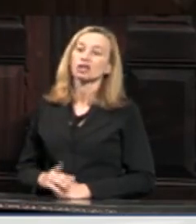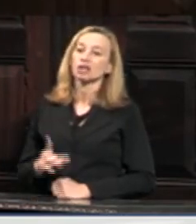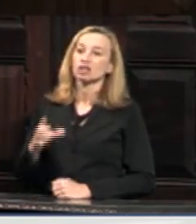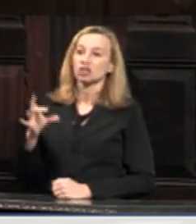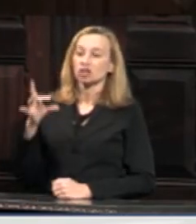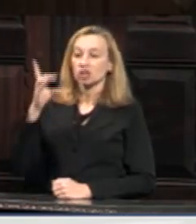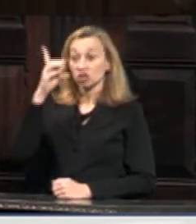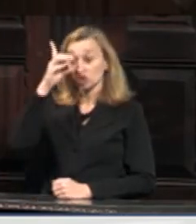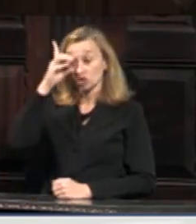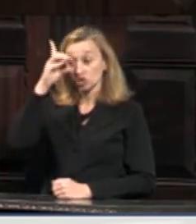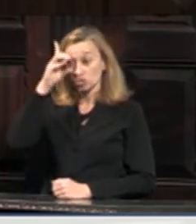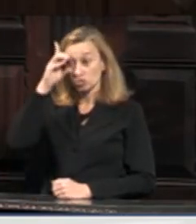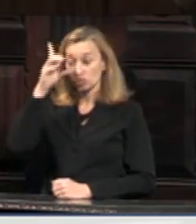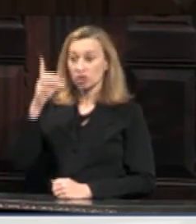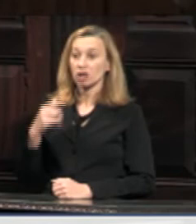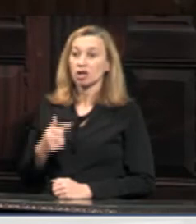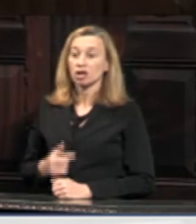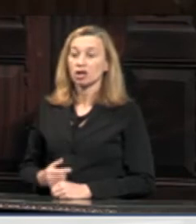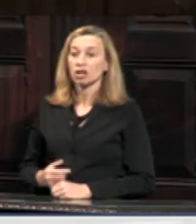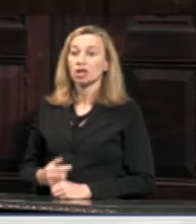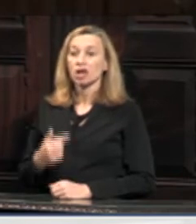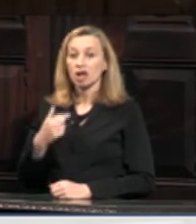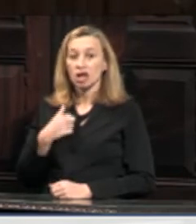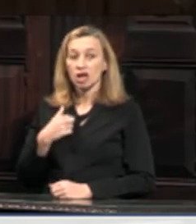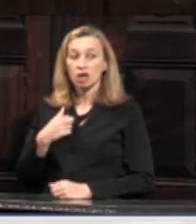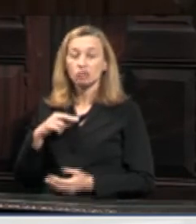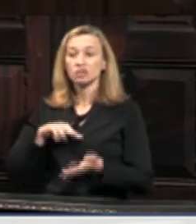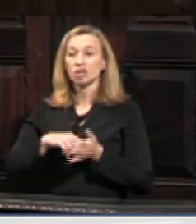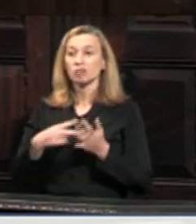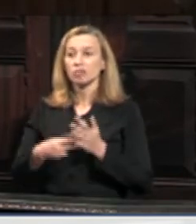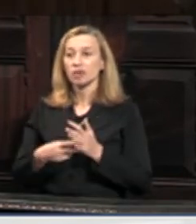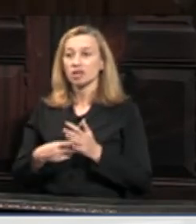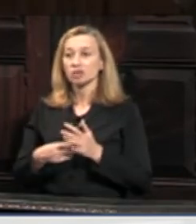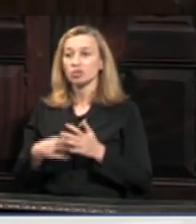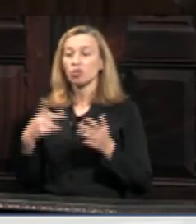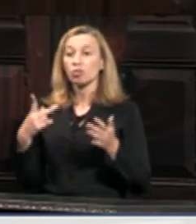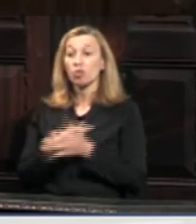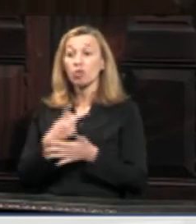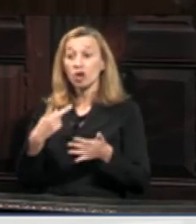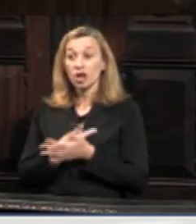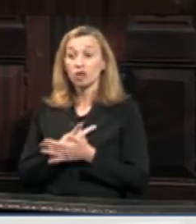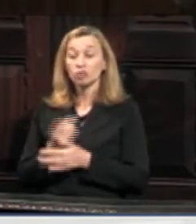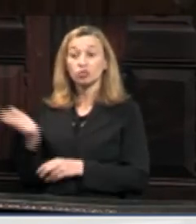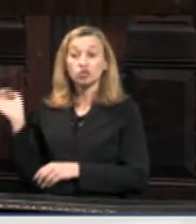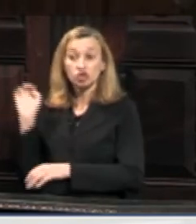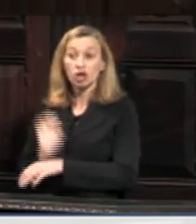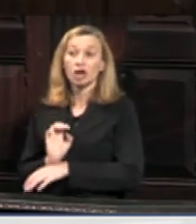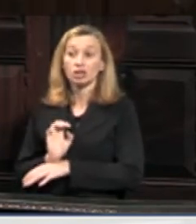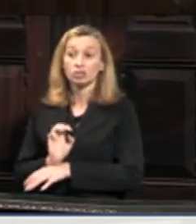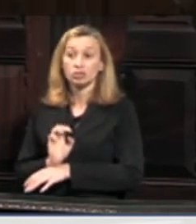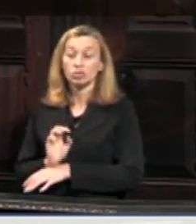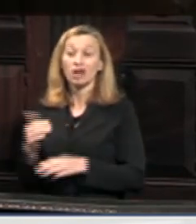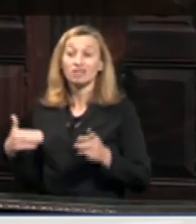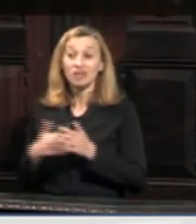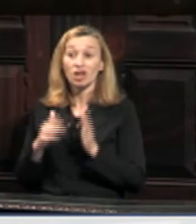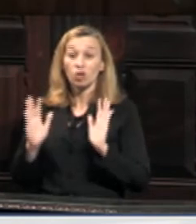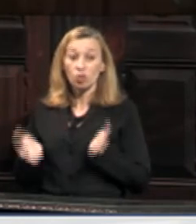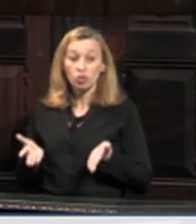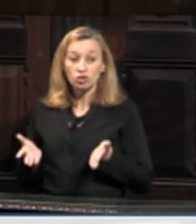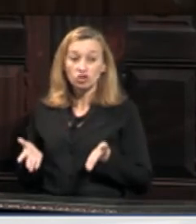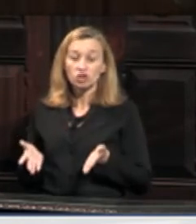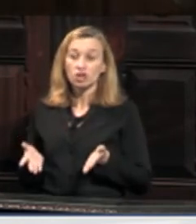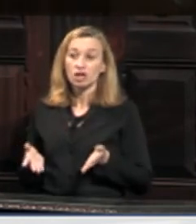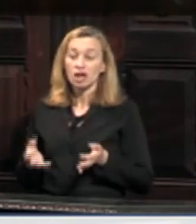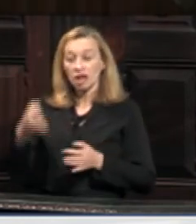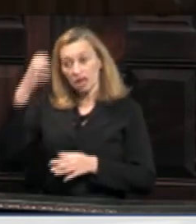Estado, porque até hoje a presidenta Dilma Rousseff não responde a nenhum processo relacionado aos supostos